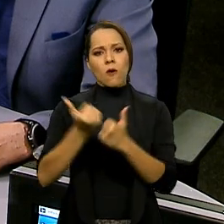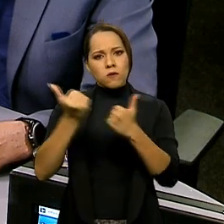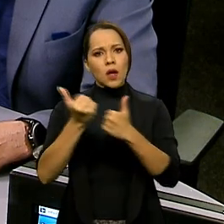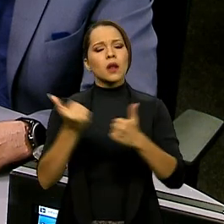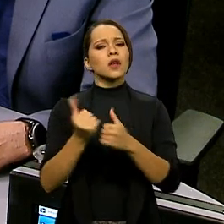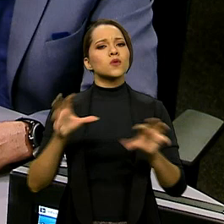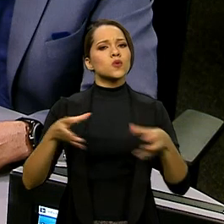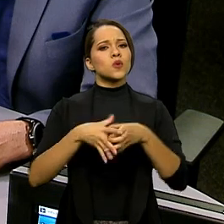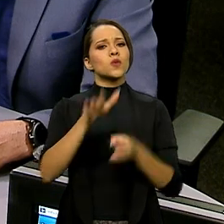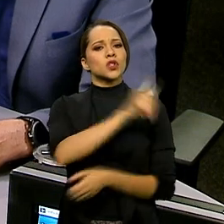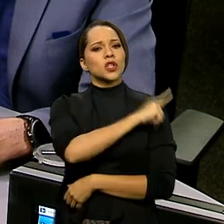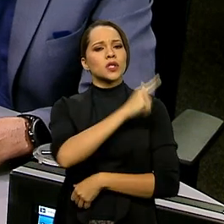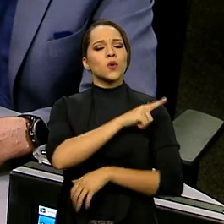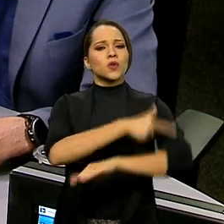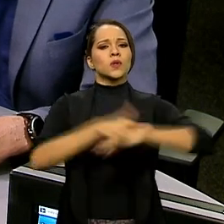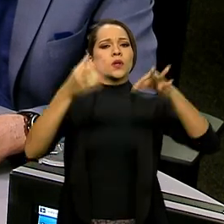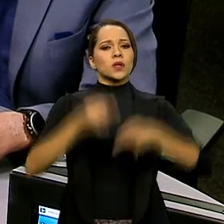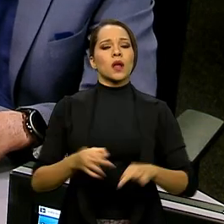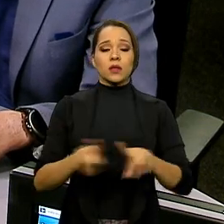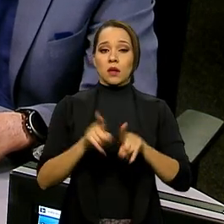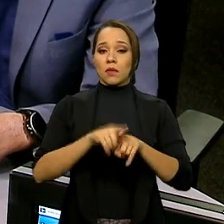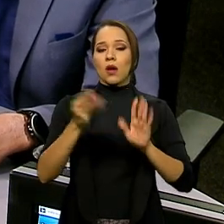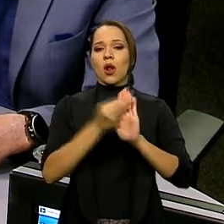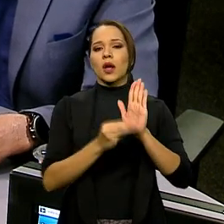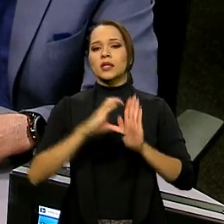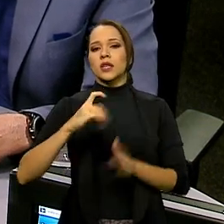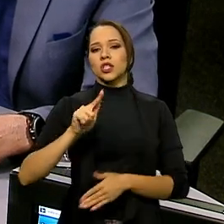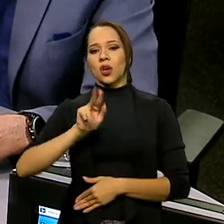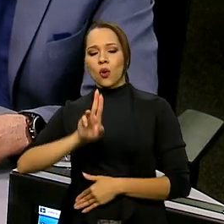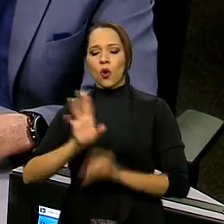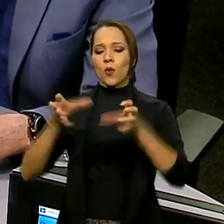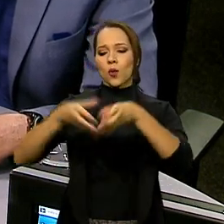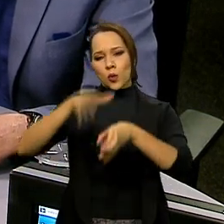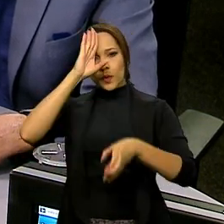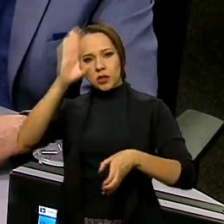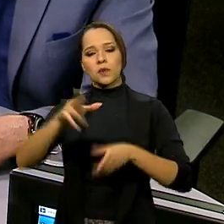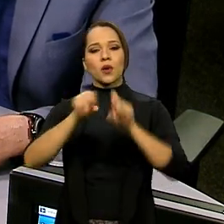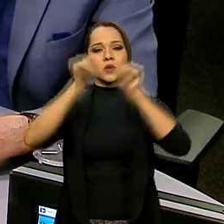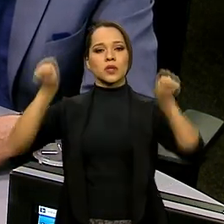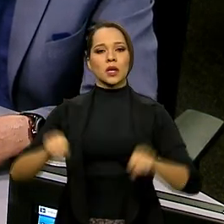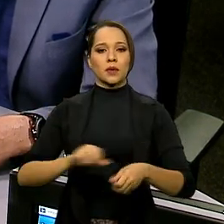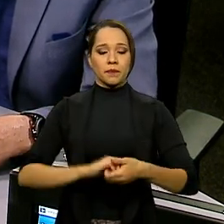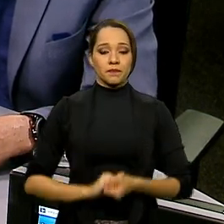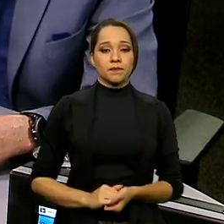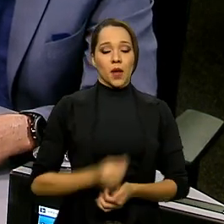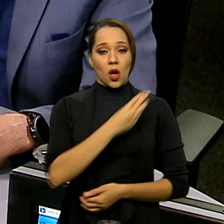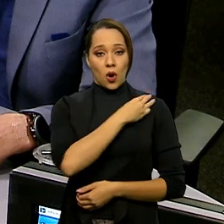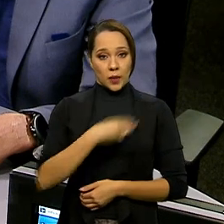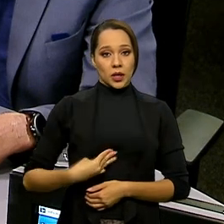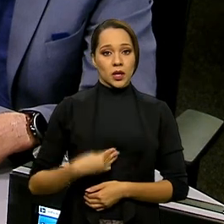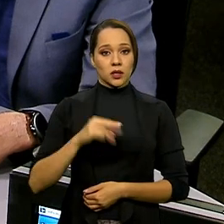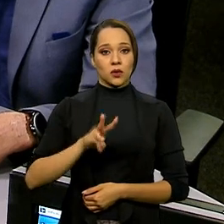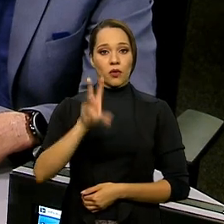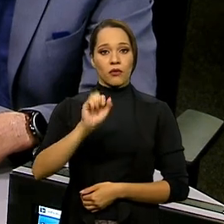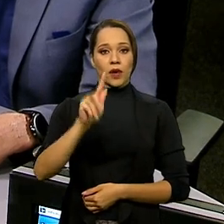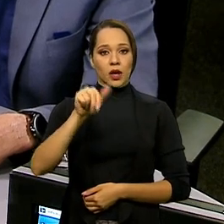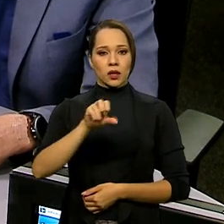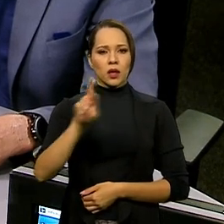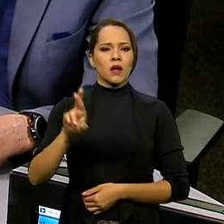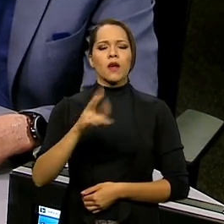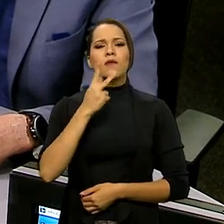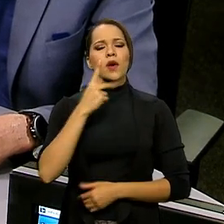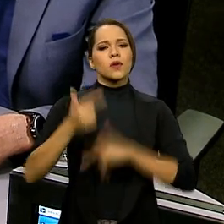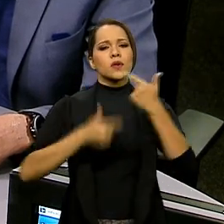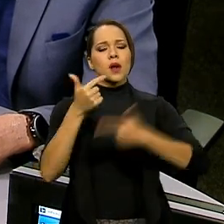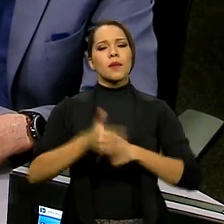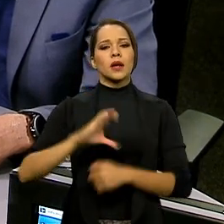fortalece as unidades de gestão de integridade e define a CGU como órgão central do sistema. O ministro Wagner Rosário lembrou ainda do trabalho